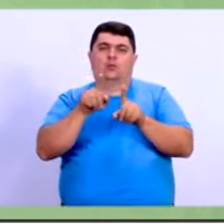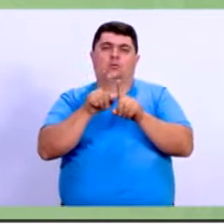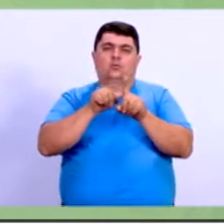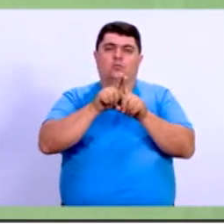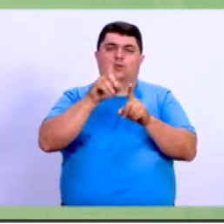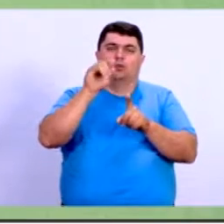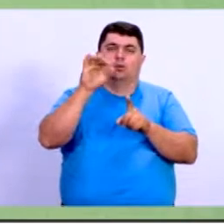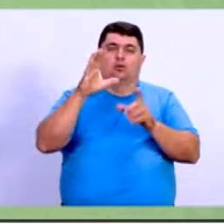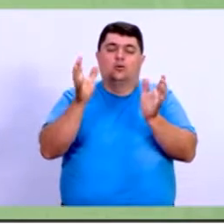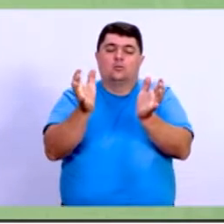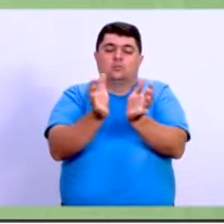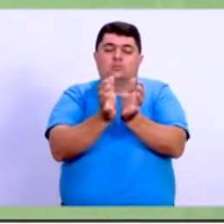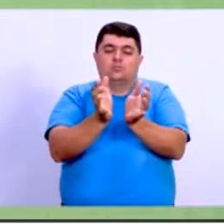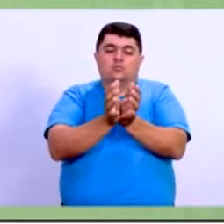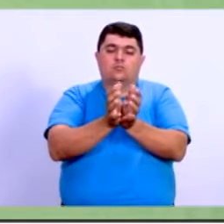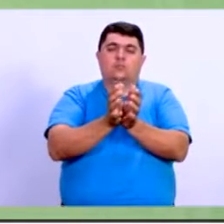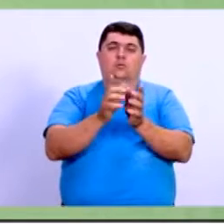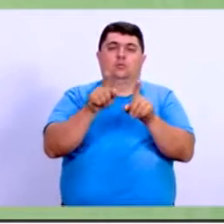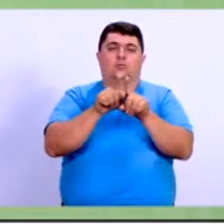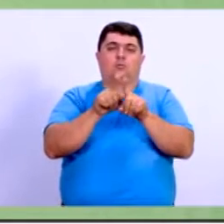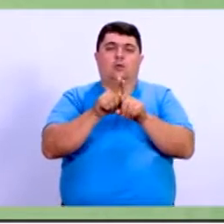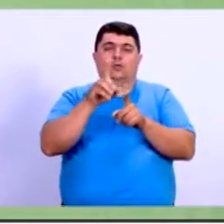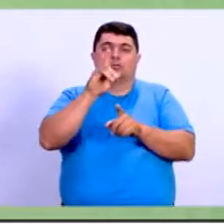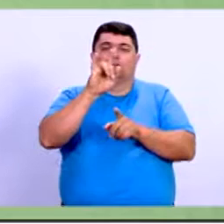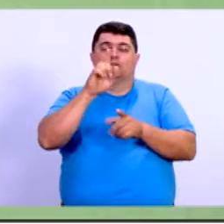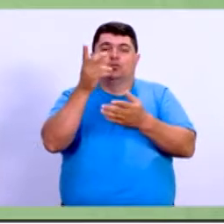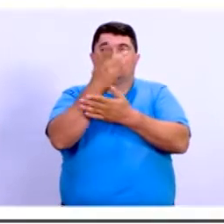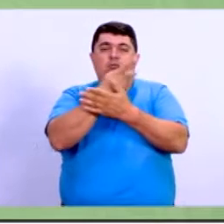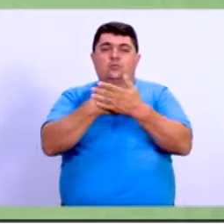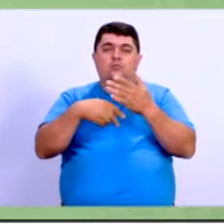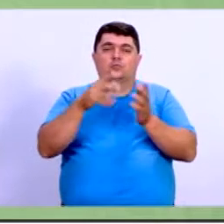de classes e o diagrama de sequência.